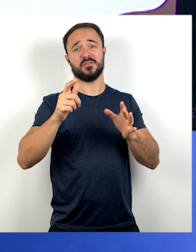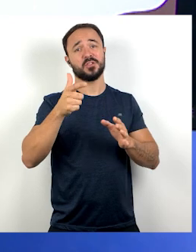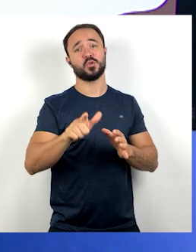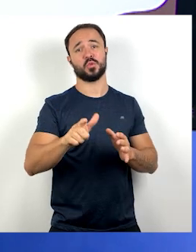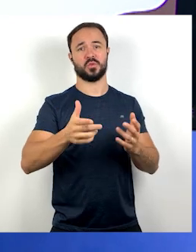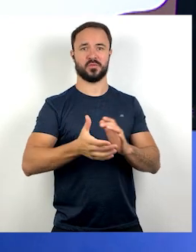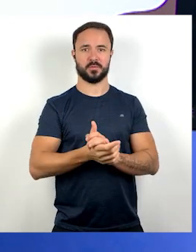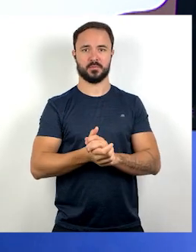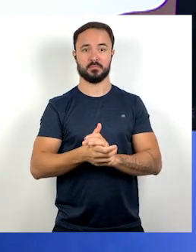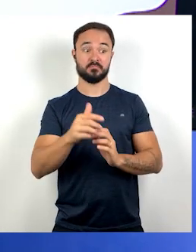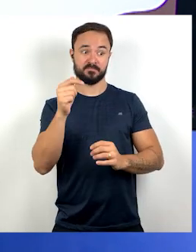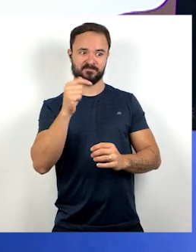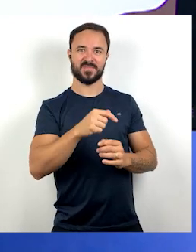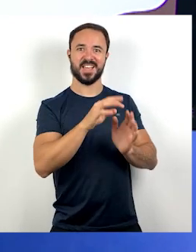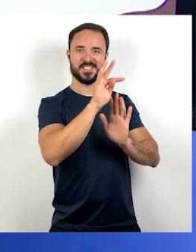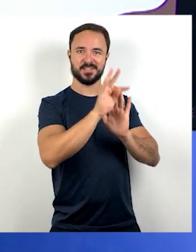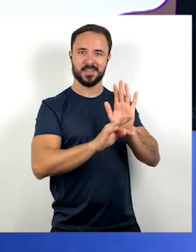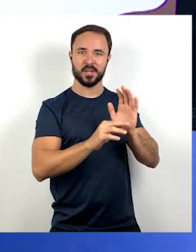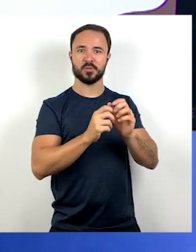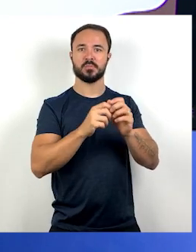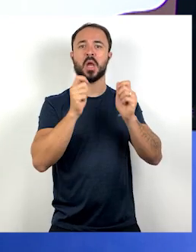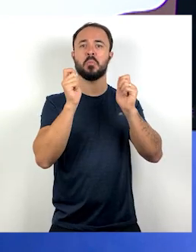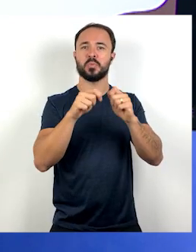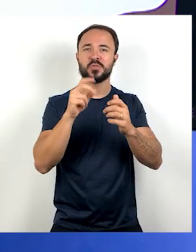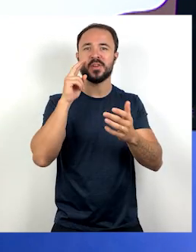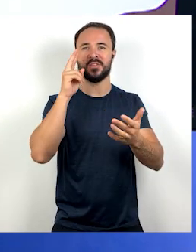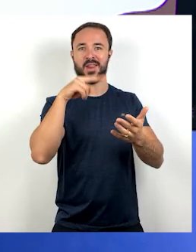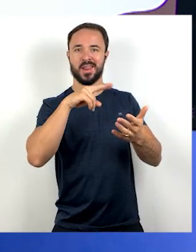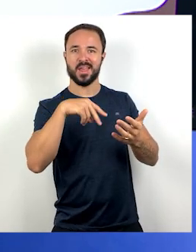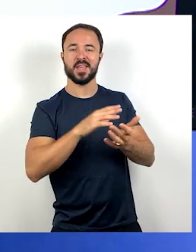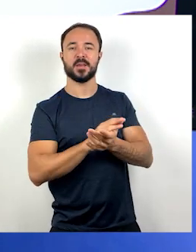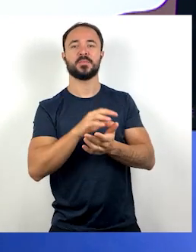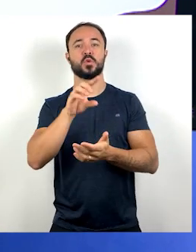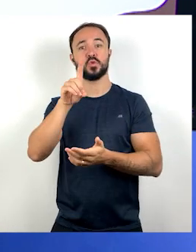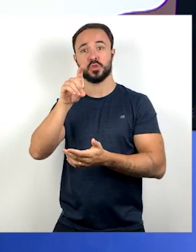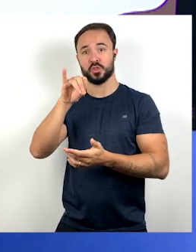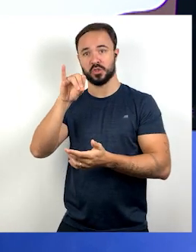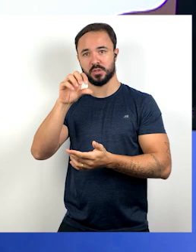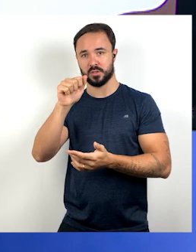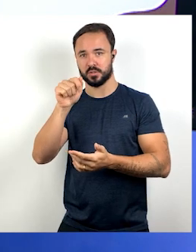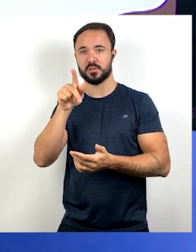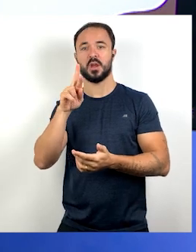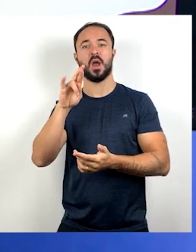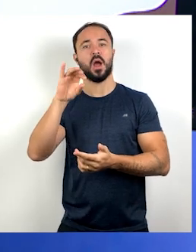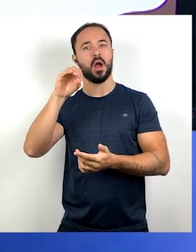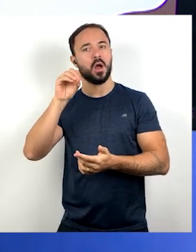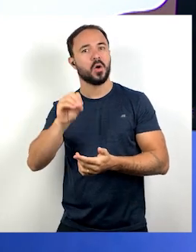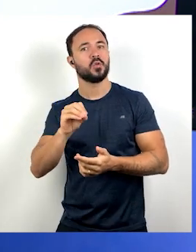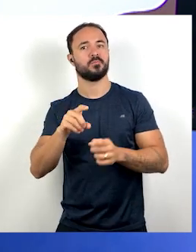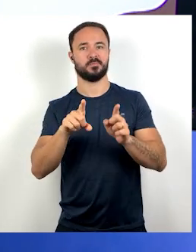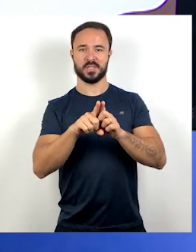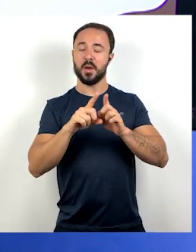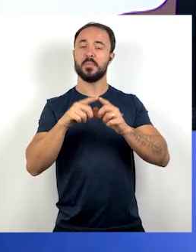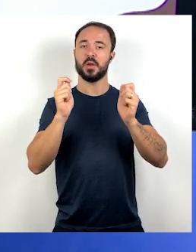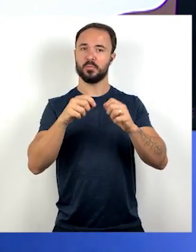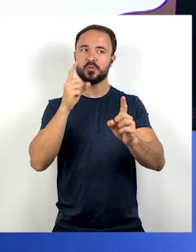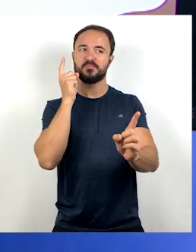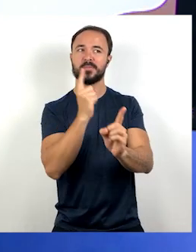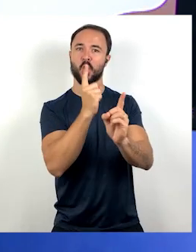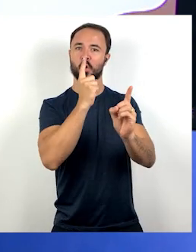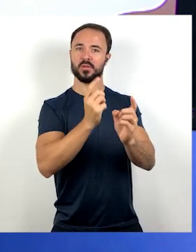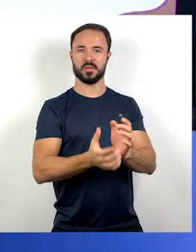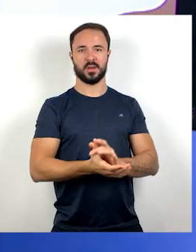Esse texto também pode ser lido em formato de diário, além dessa versão aqui, que é